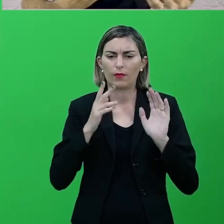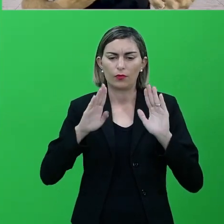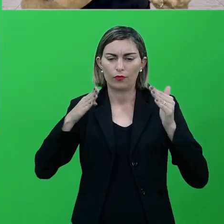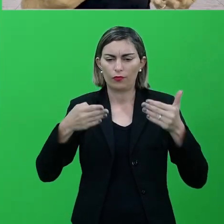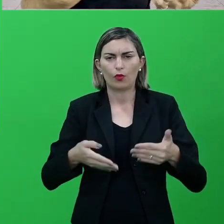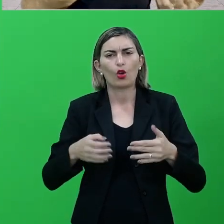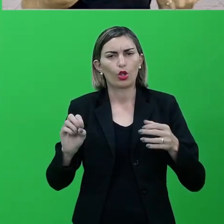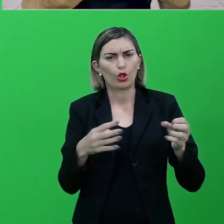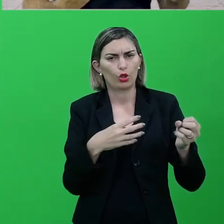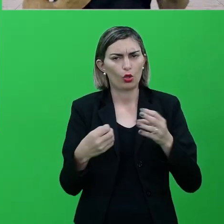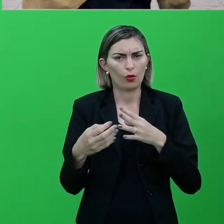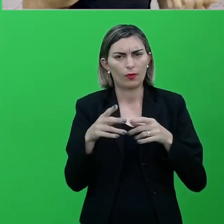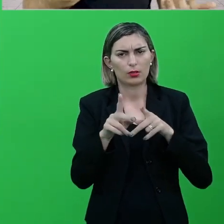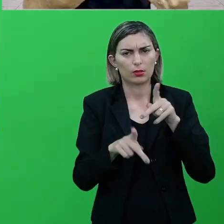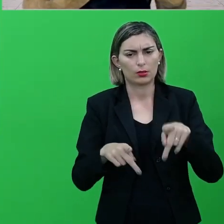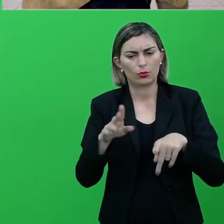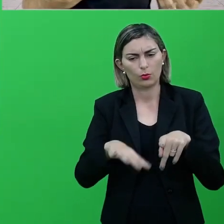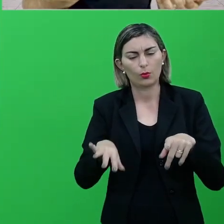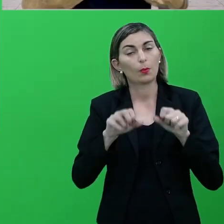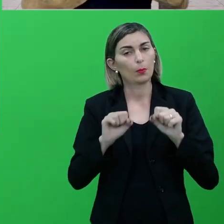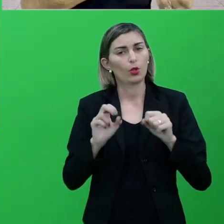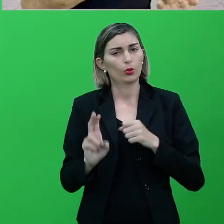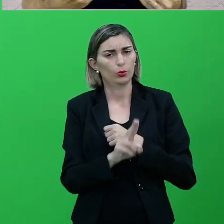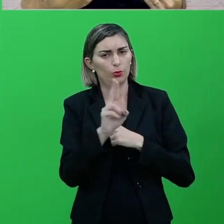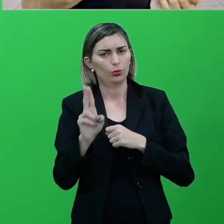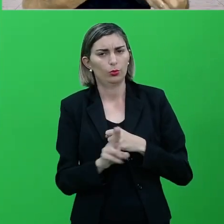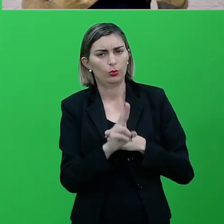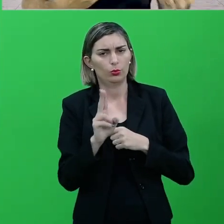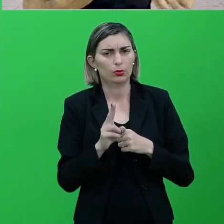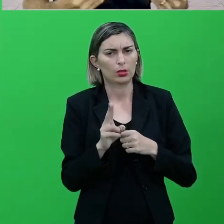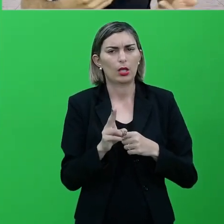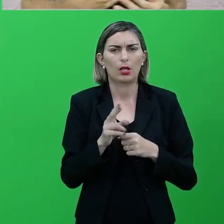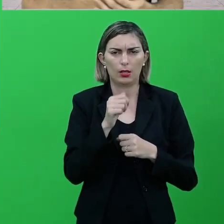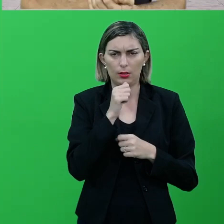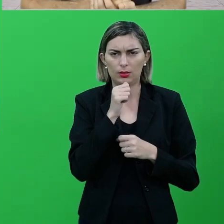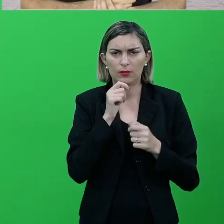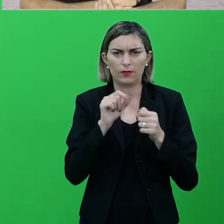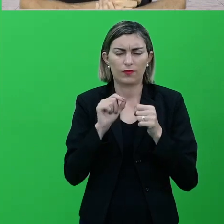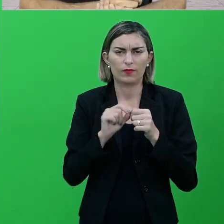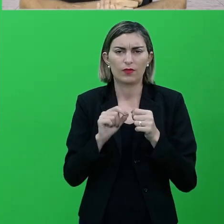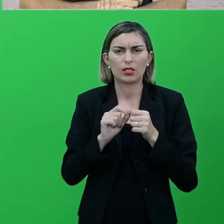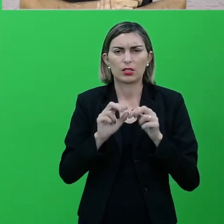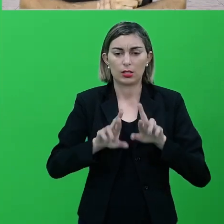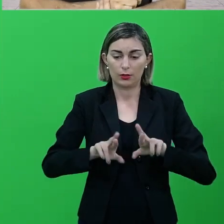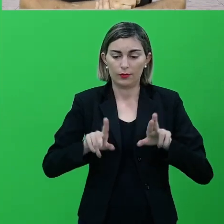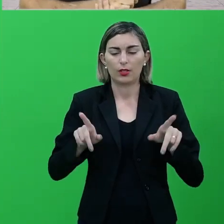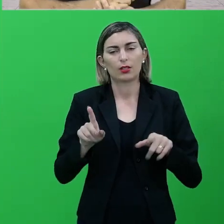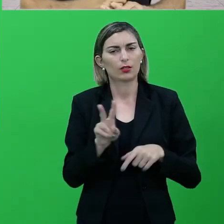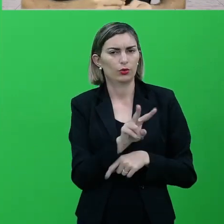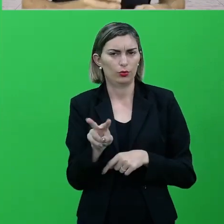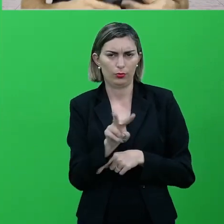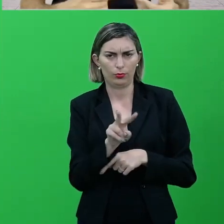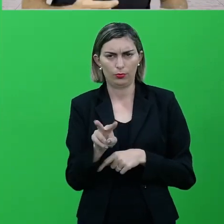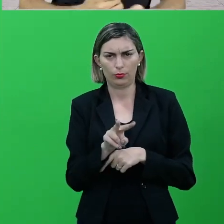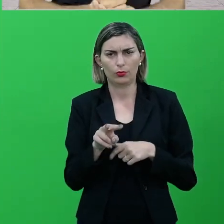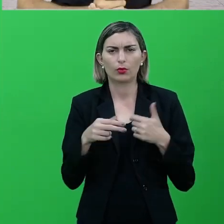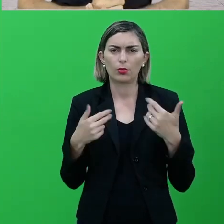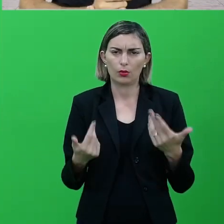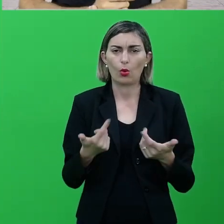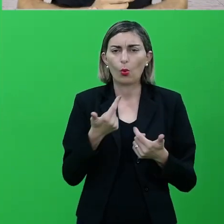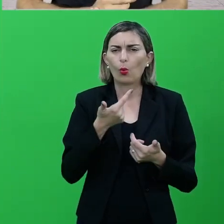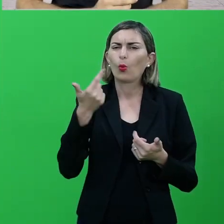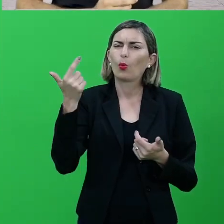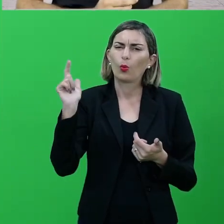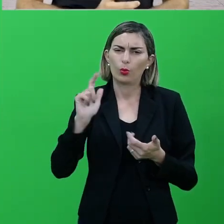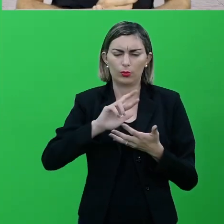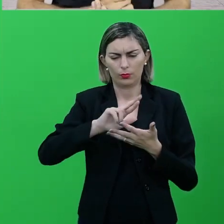de inovação no setor público, eles podem ser usados sem que se faça tanta distinção entre eles. E aí vem outros pontos,